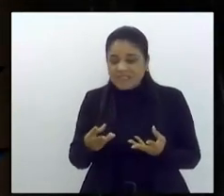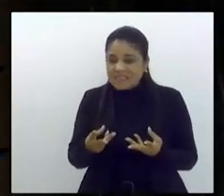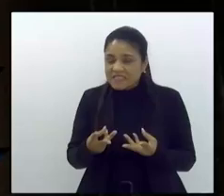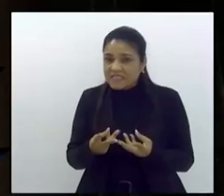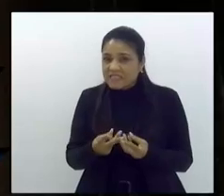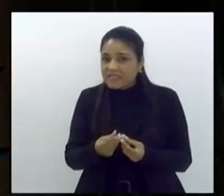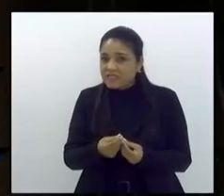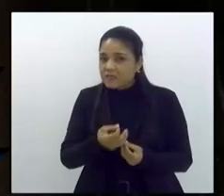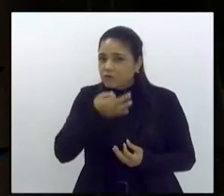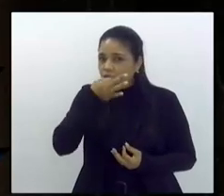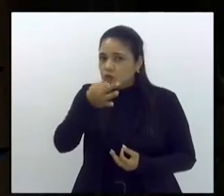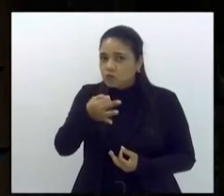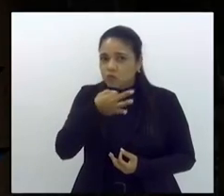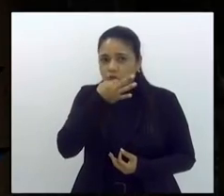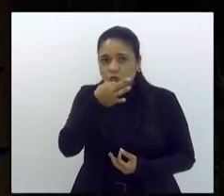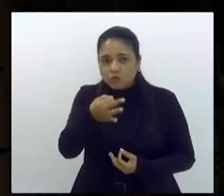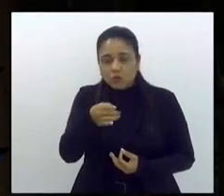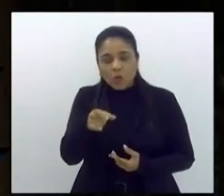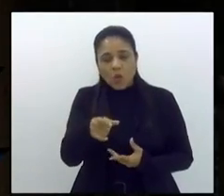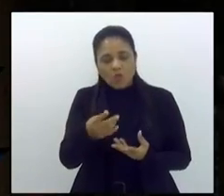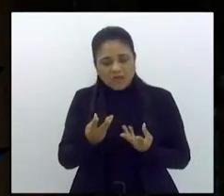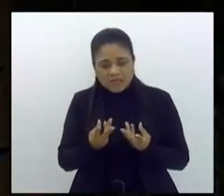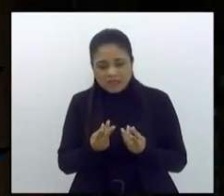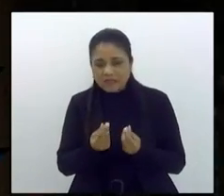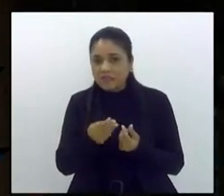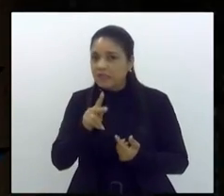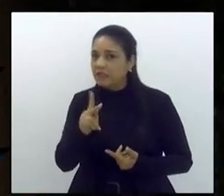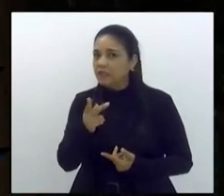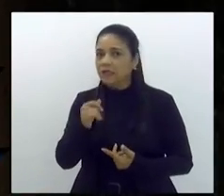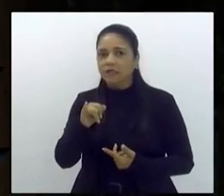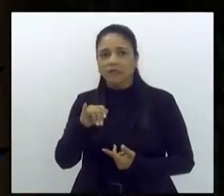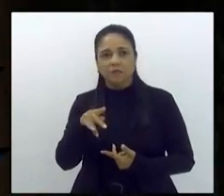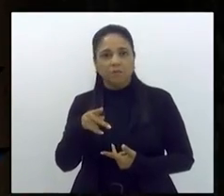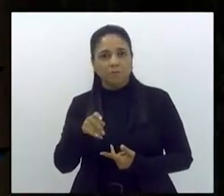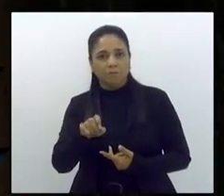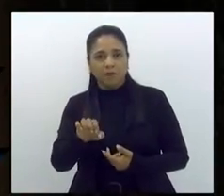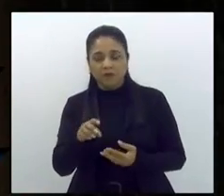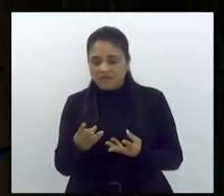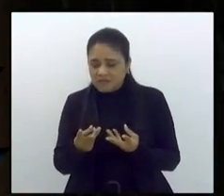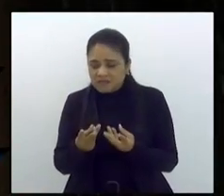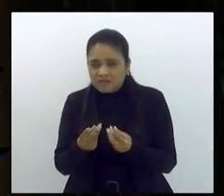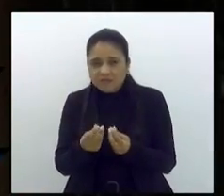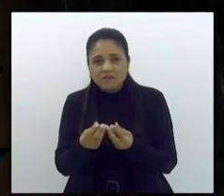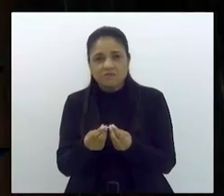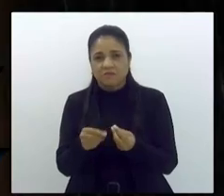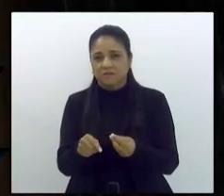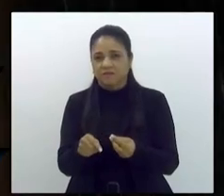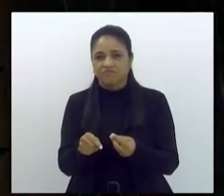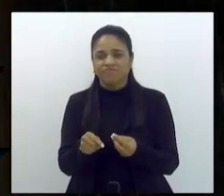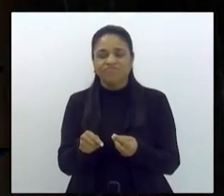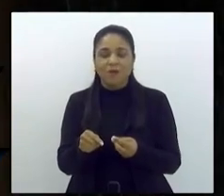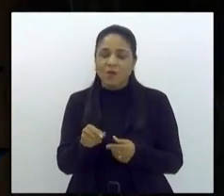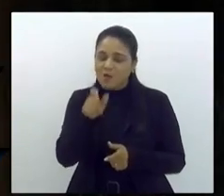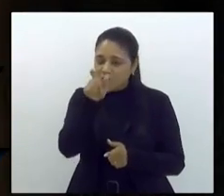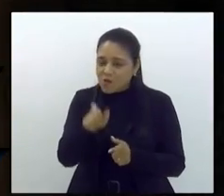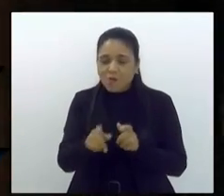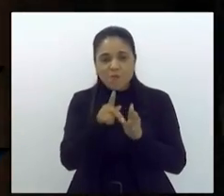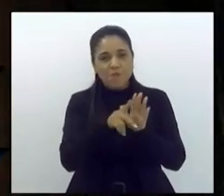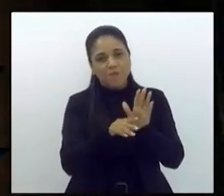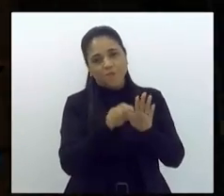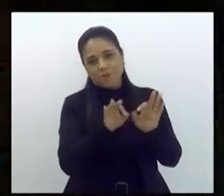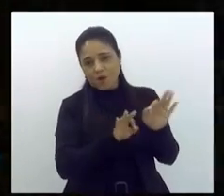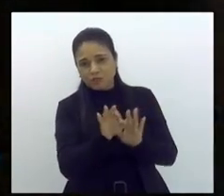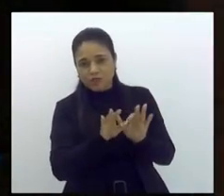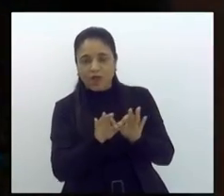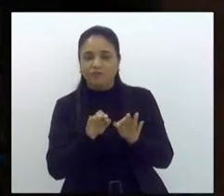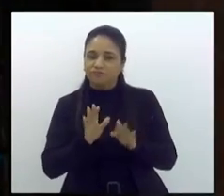é as pessoas que têm essa hipersensibilidade vão ser muito beneficiadas por conta desse projeto portanto mais uma vez quero